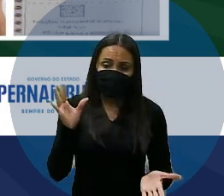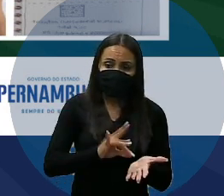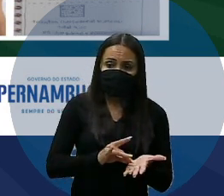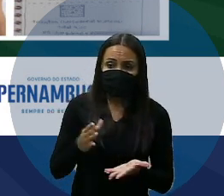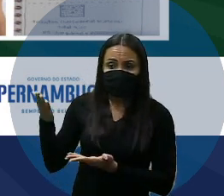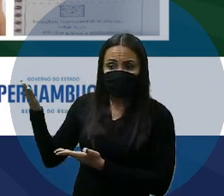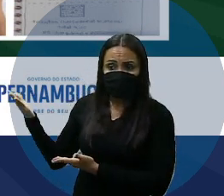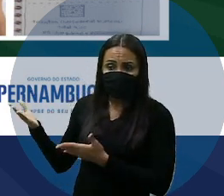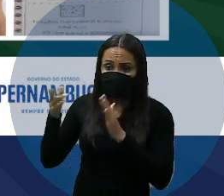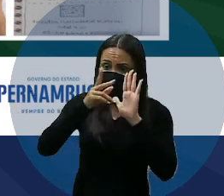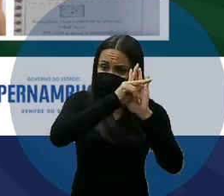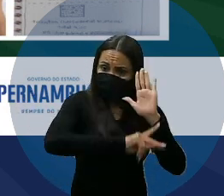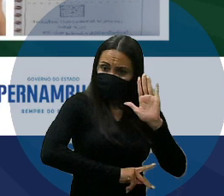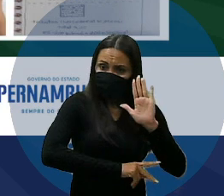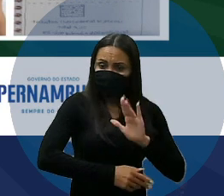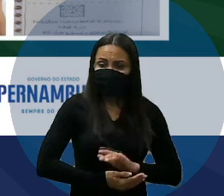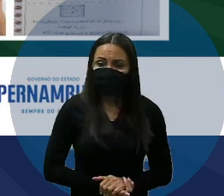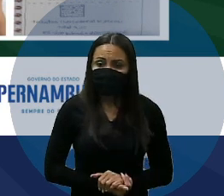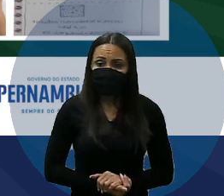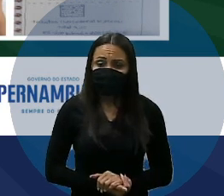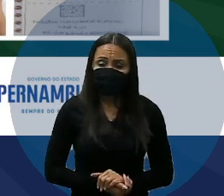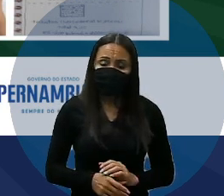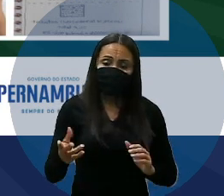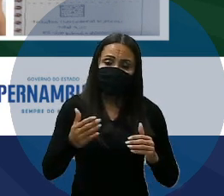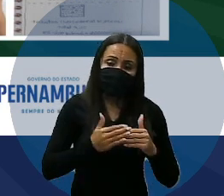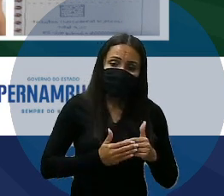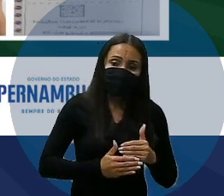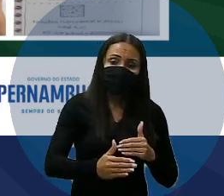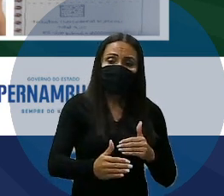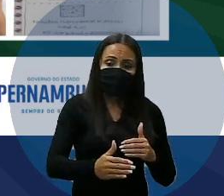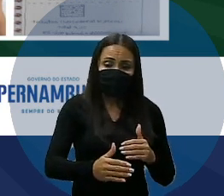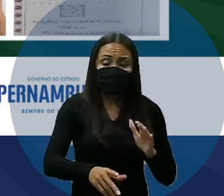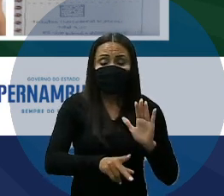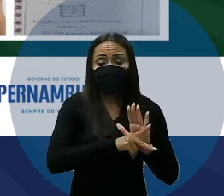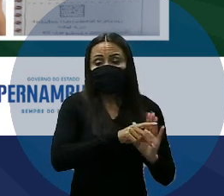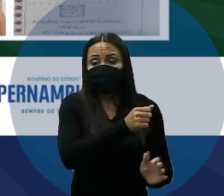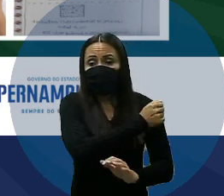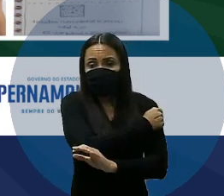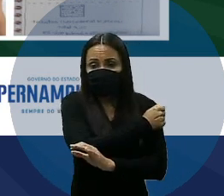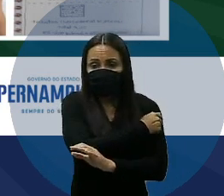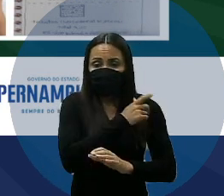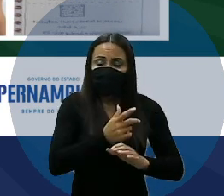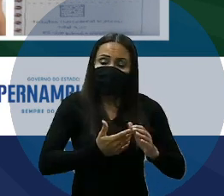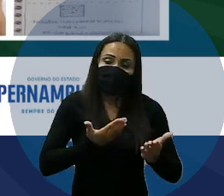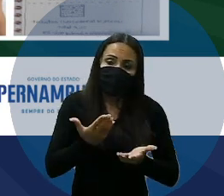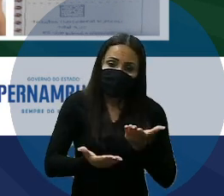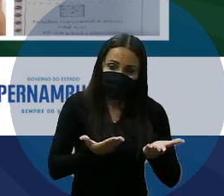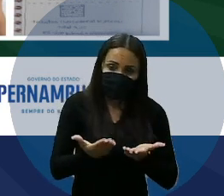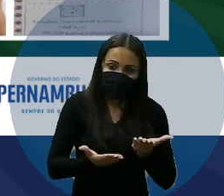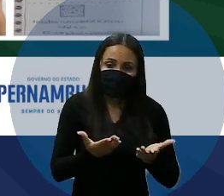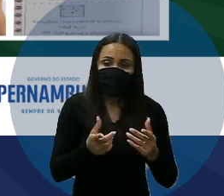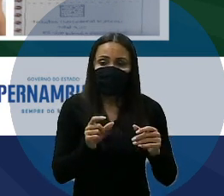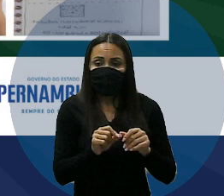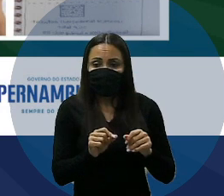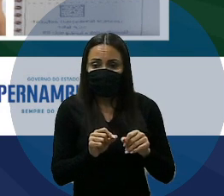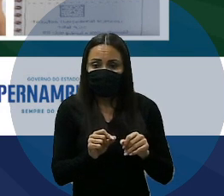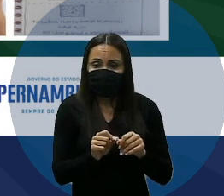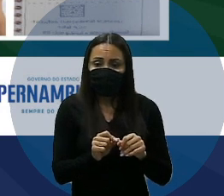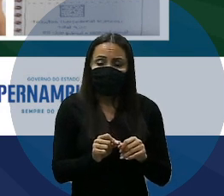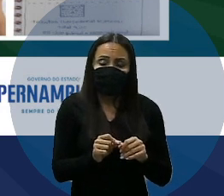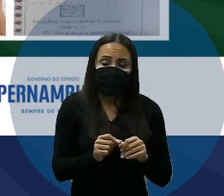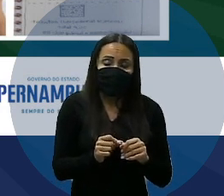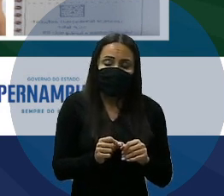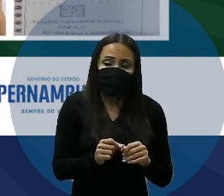projeto, digamos assim. A partir deles, os próprios alunos, eles contribuíram fazendo, como se fosse simulando